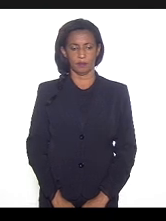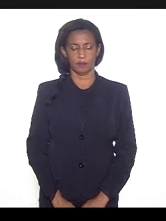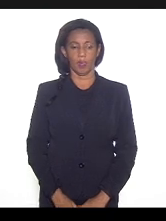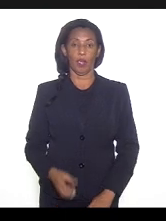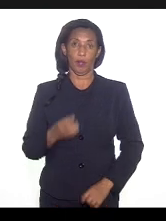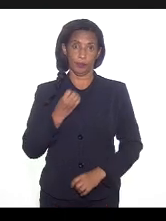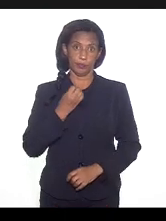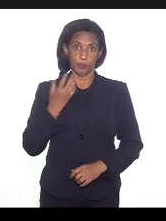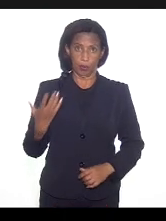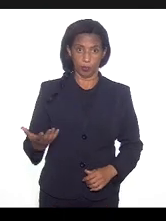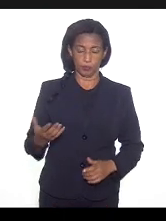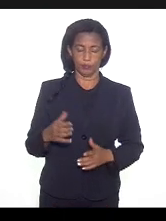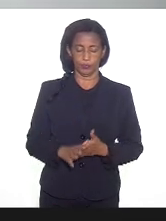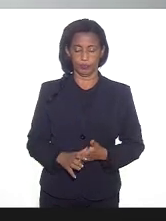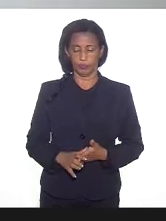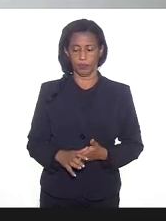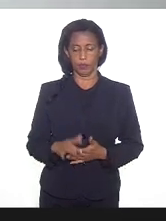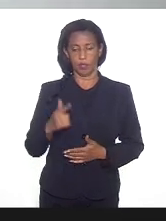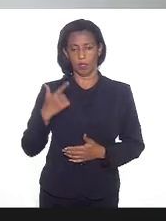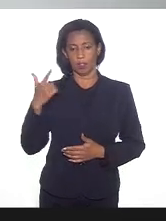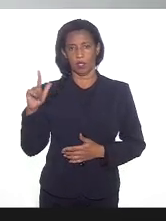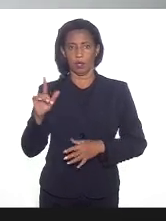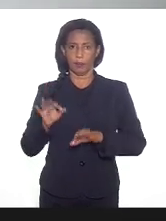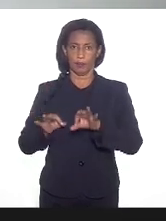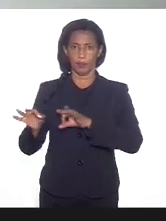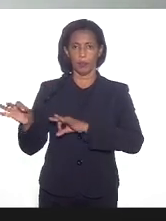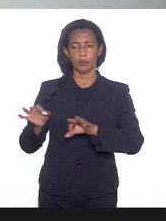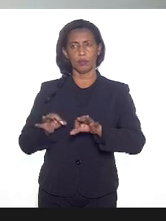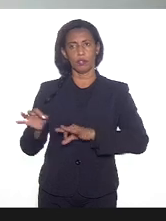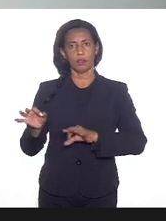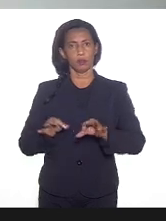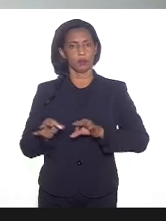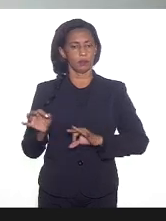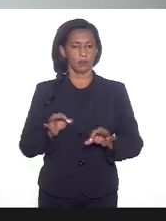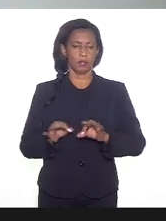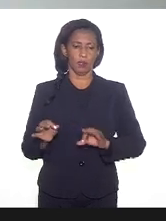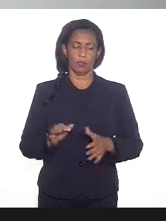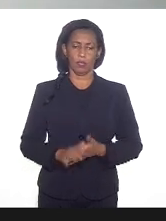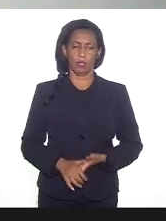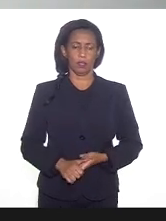Bom, esse outro projeto, ele